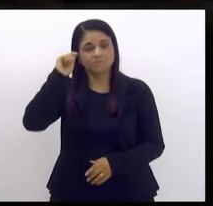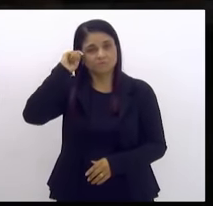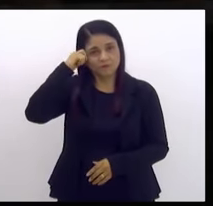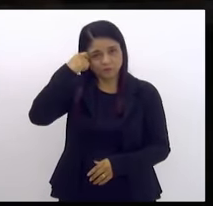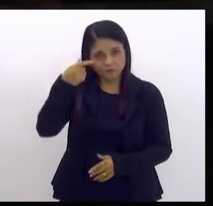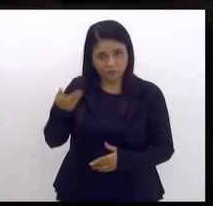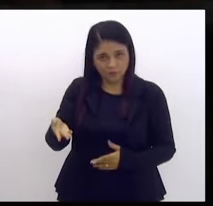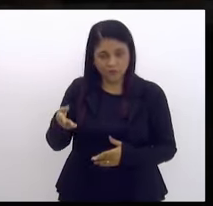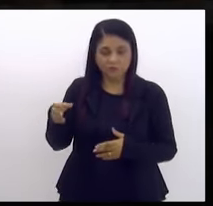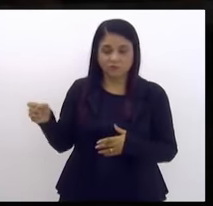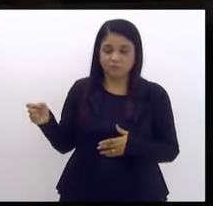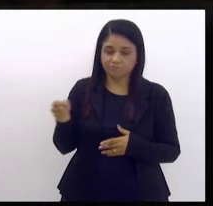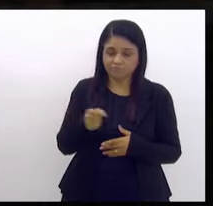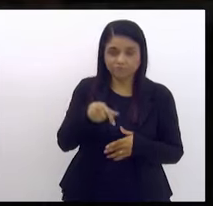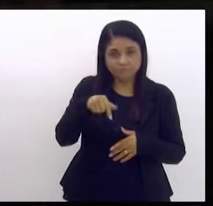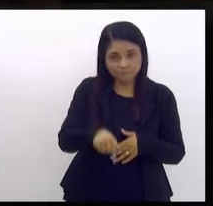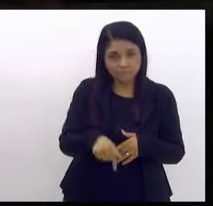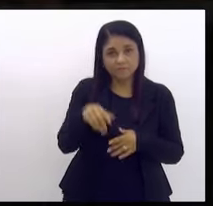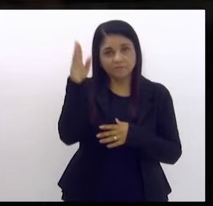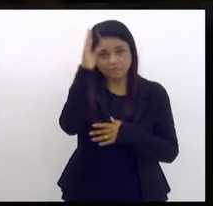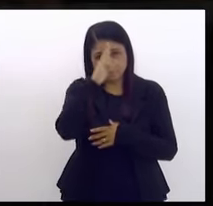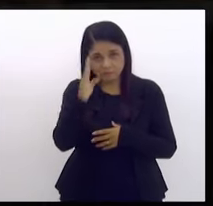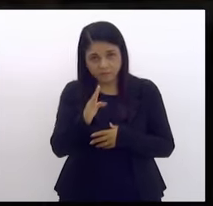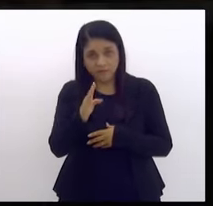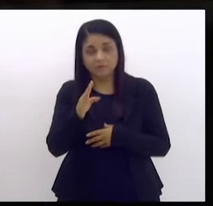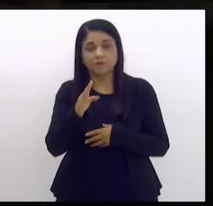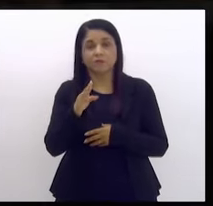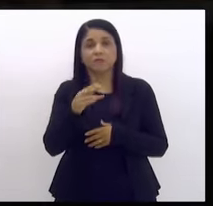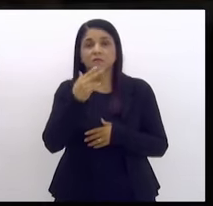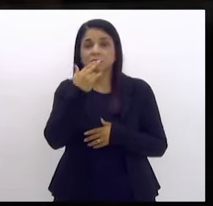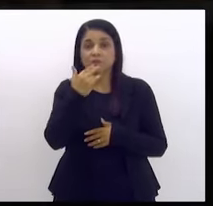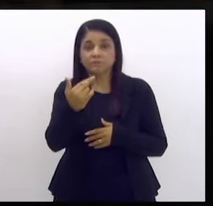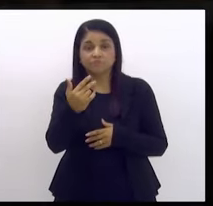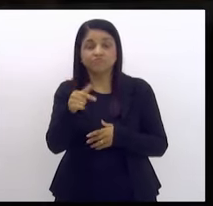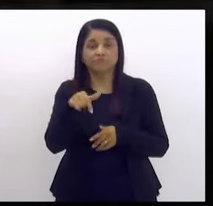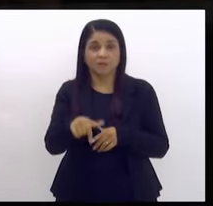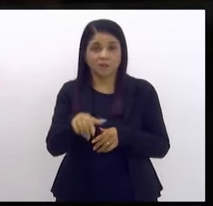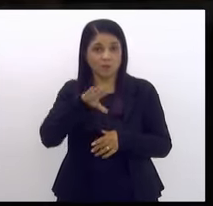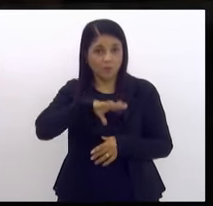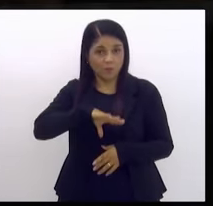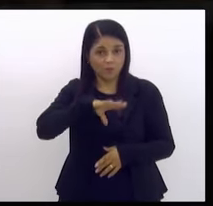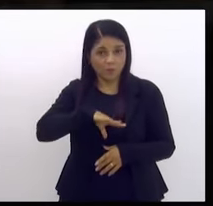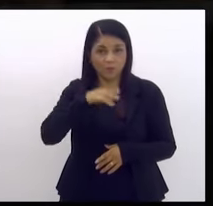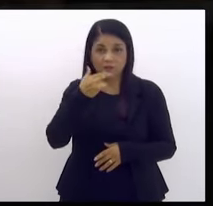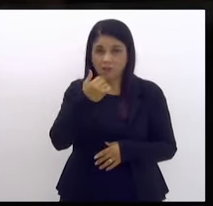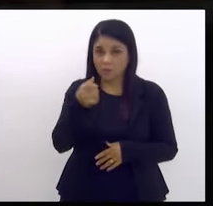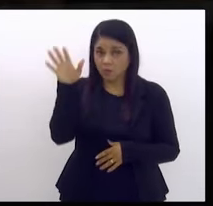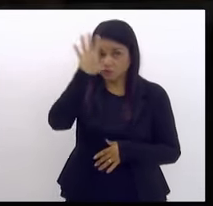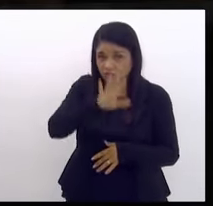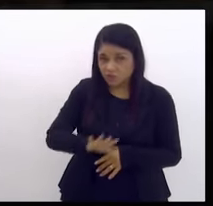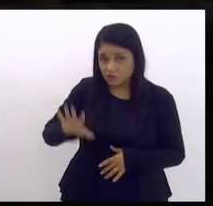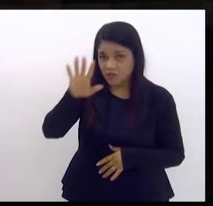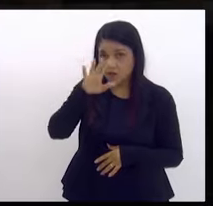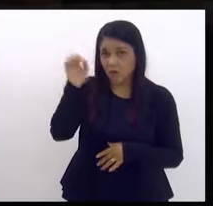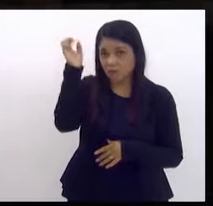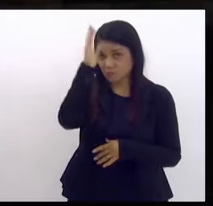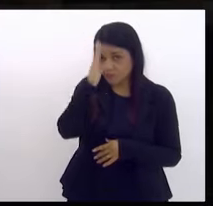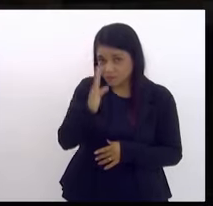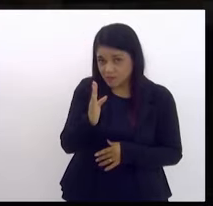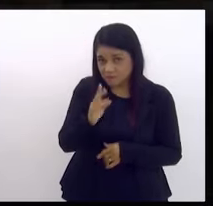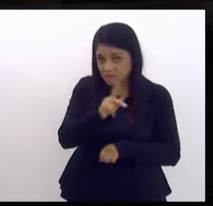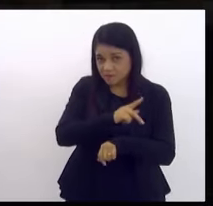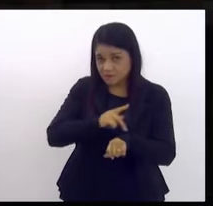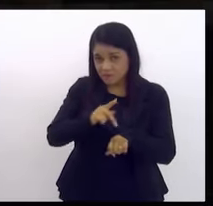o território nacional. E esse processo de estabelecimento da língua portuguesa como língua geral falada no Brasil,